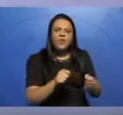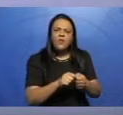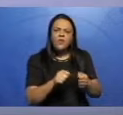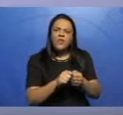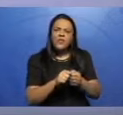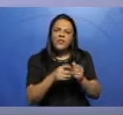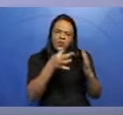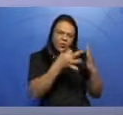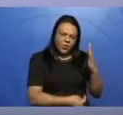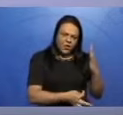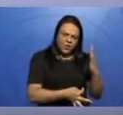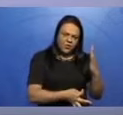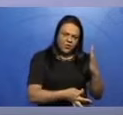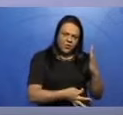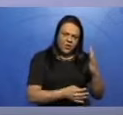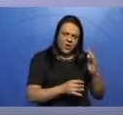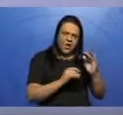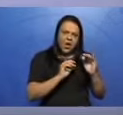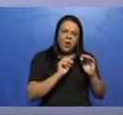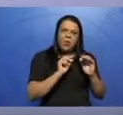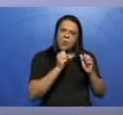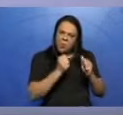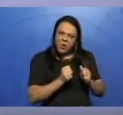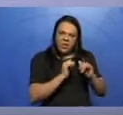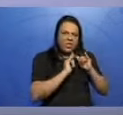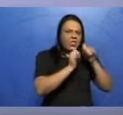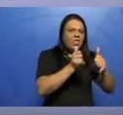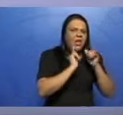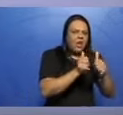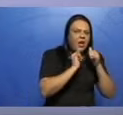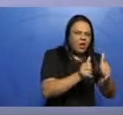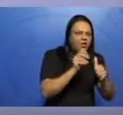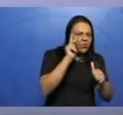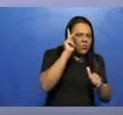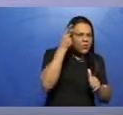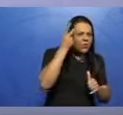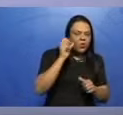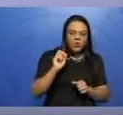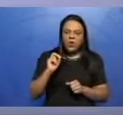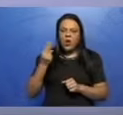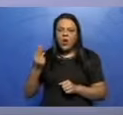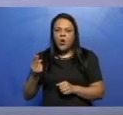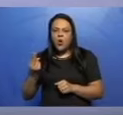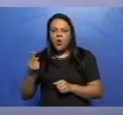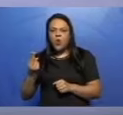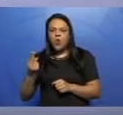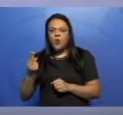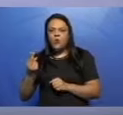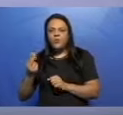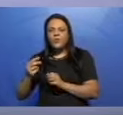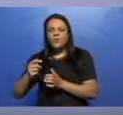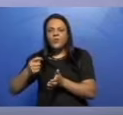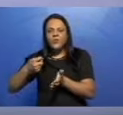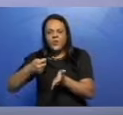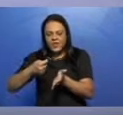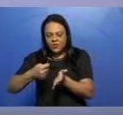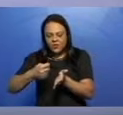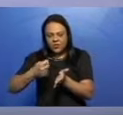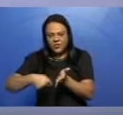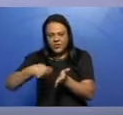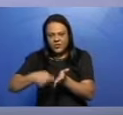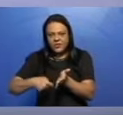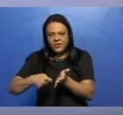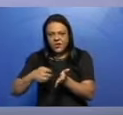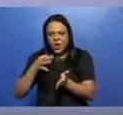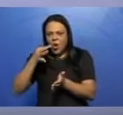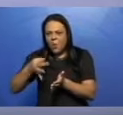ele narrativo, narrando, contando uma história, ou dissertativo, expondo uma problemática e também fazendo